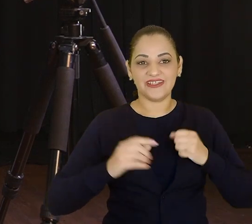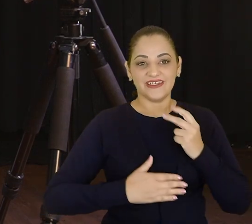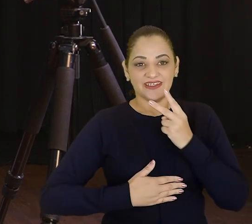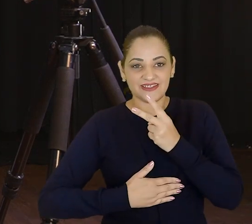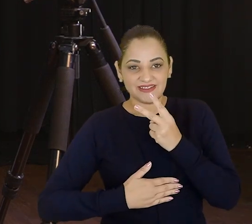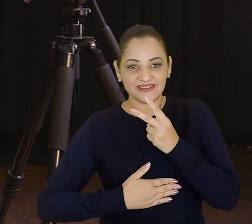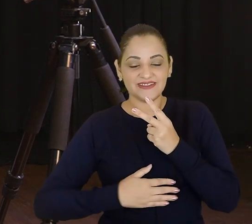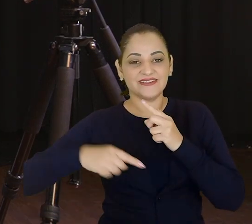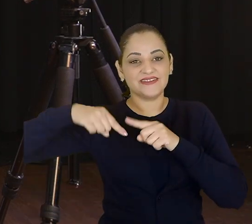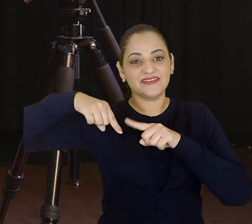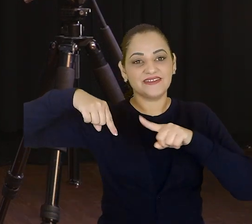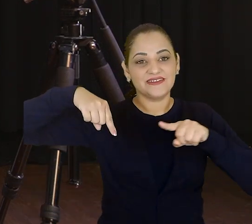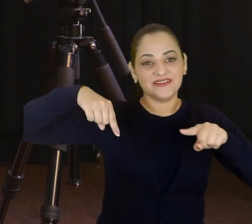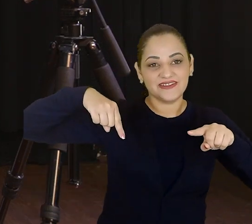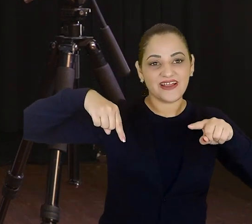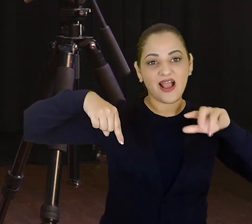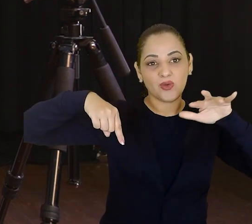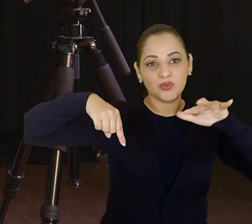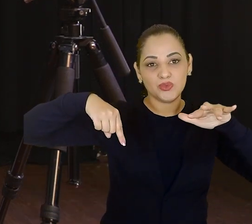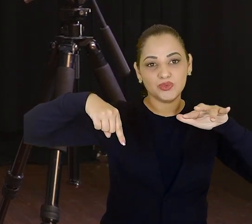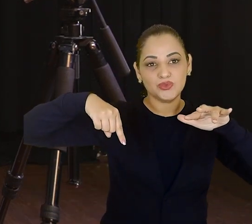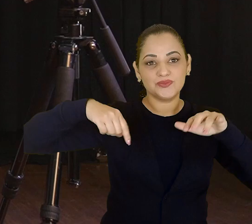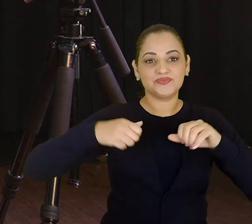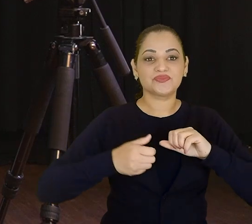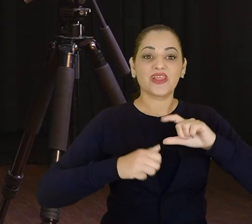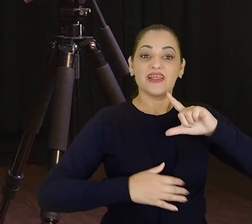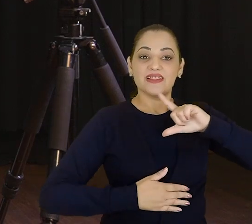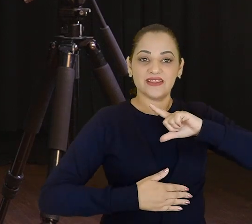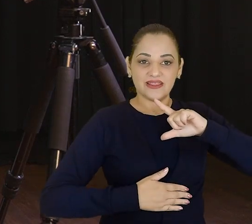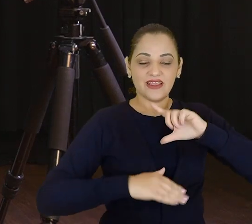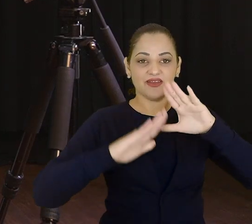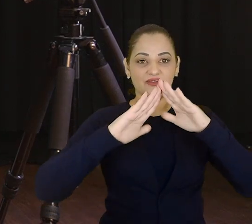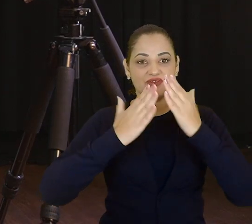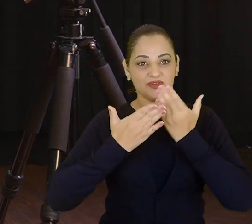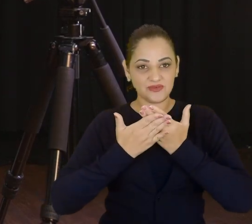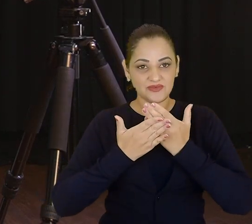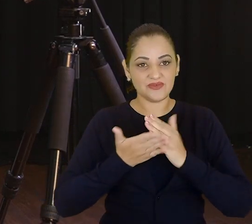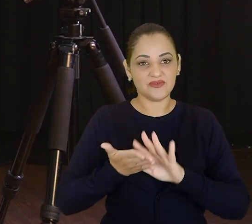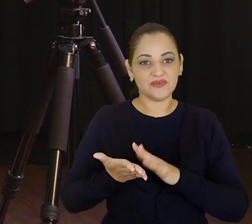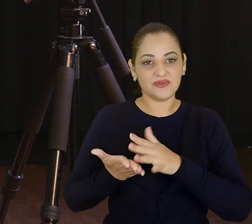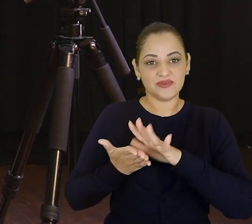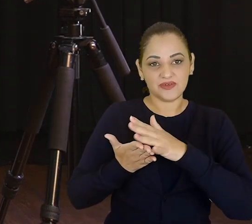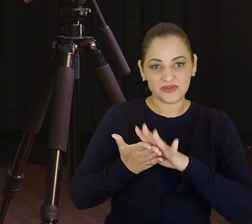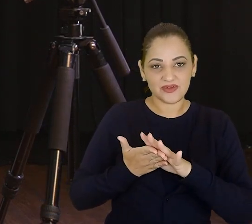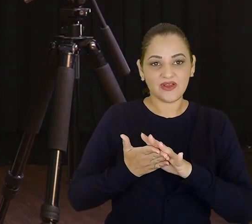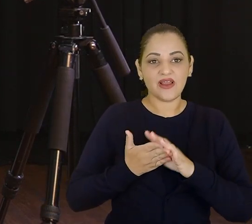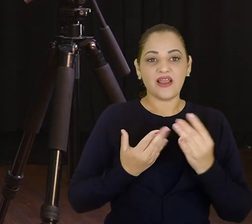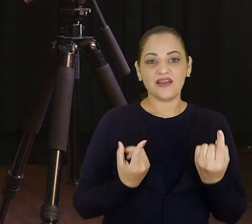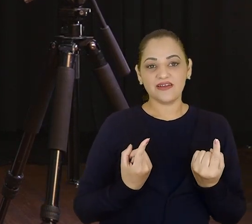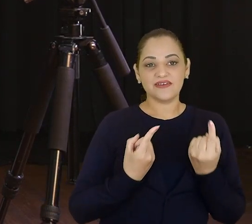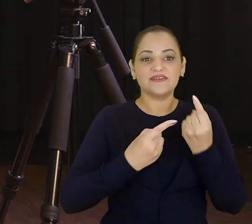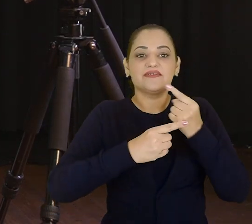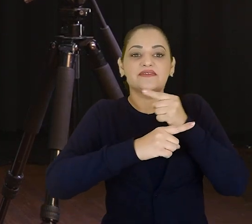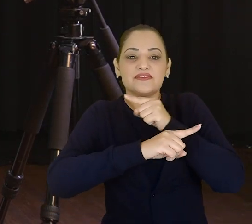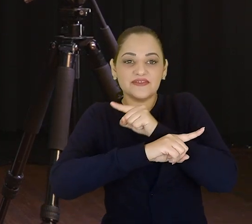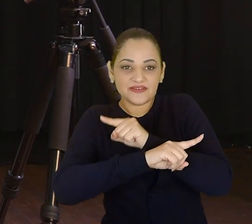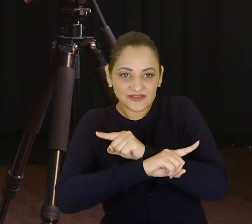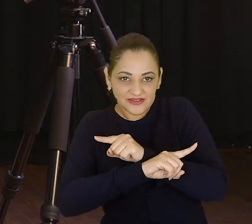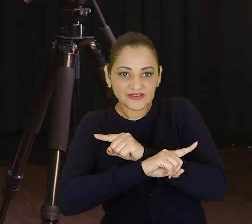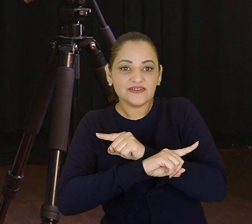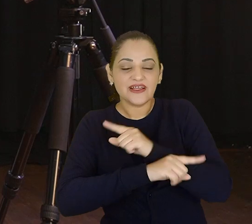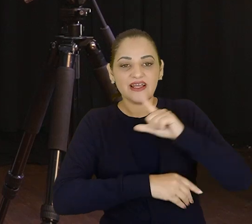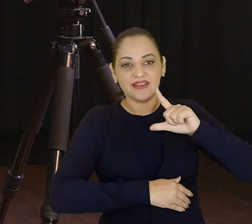o mais agudo. Já houve uma escola de samba, uma época que eles invertiam isso, fazia afinação